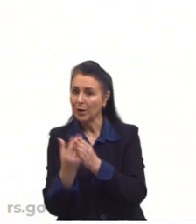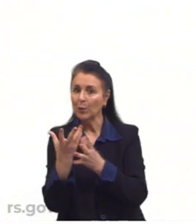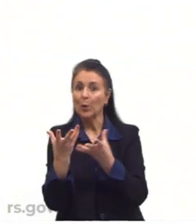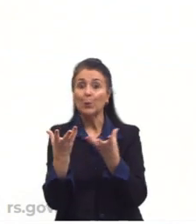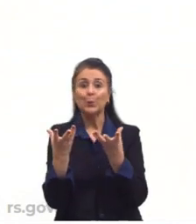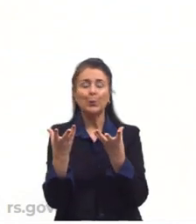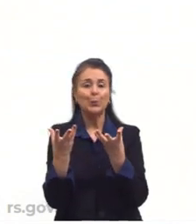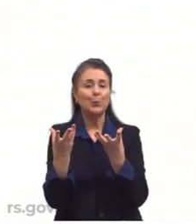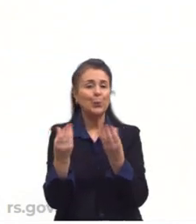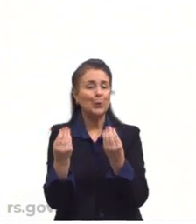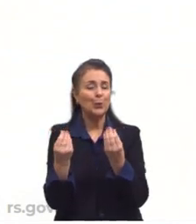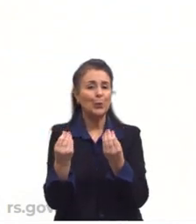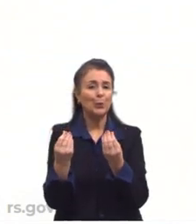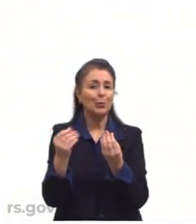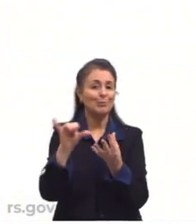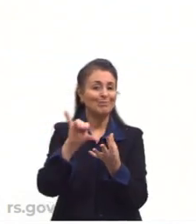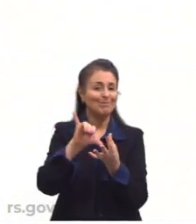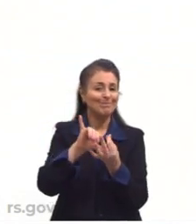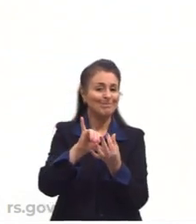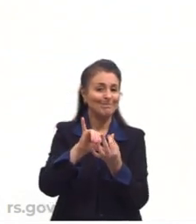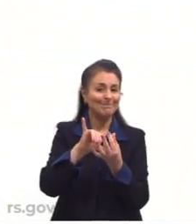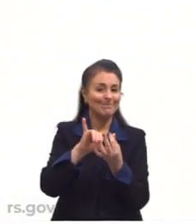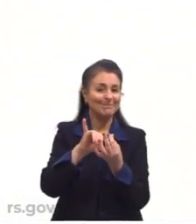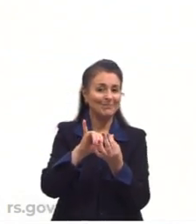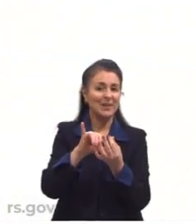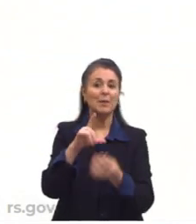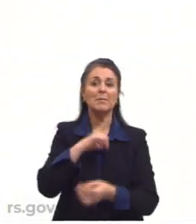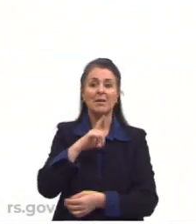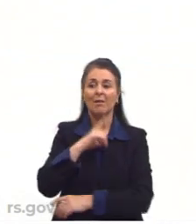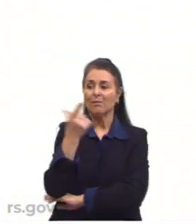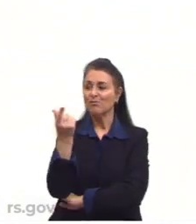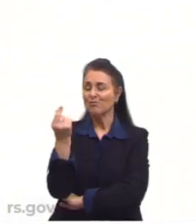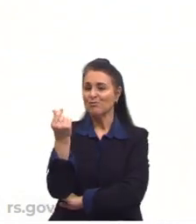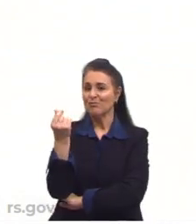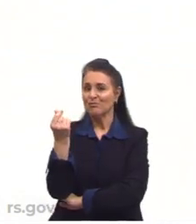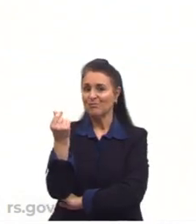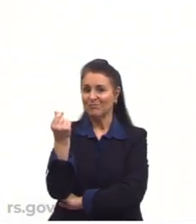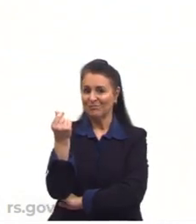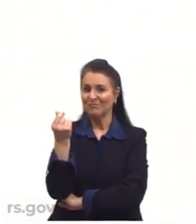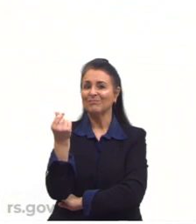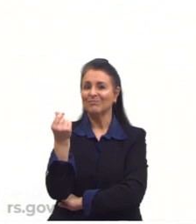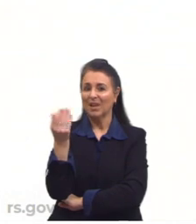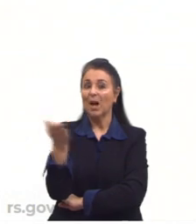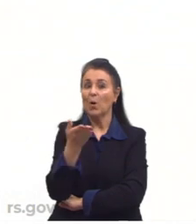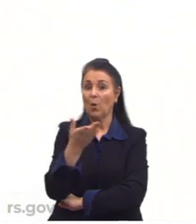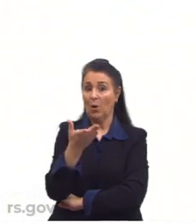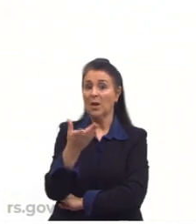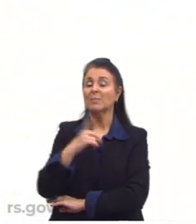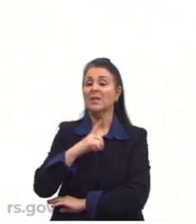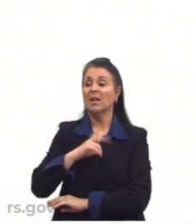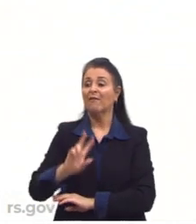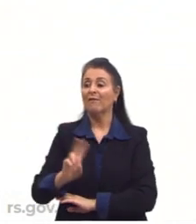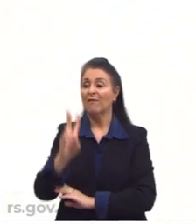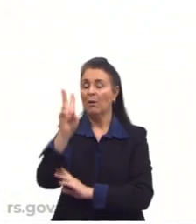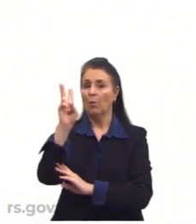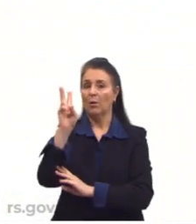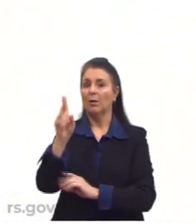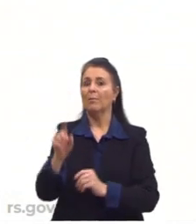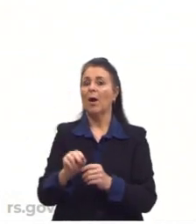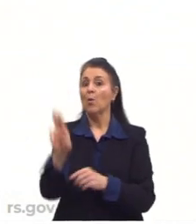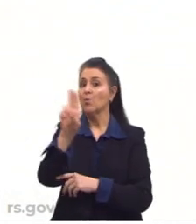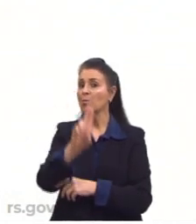capitalizados quer dizer que então agora tu vai ter que ter um capital Neto vai ter que ter um valor não é para